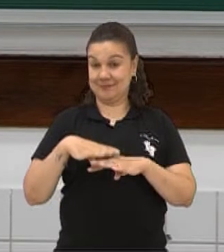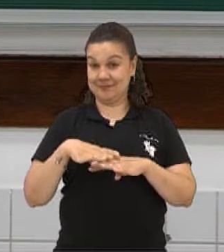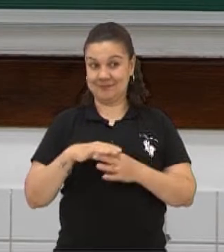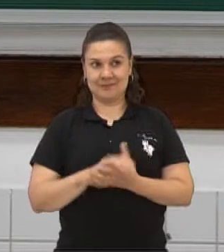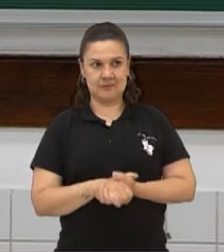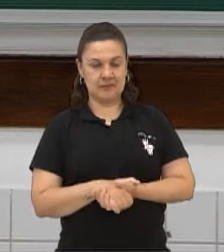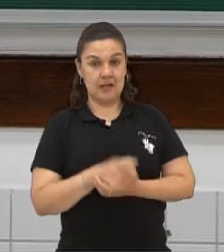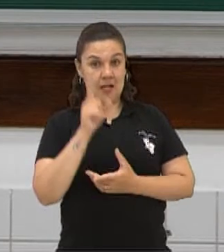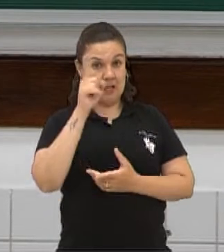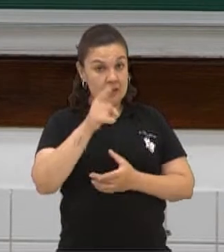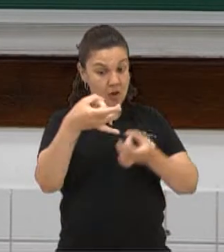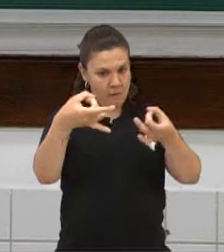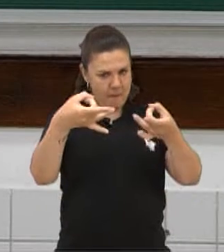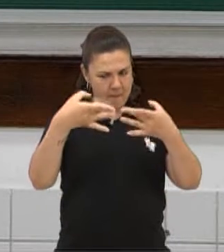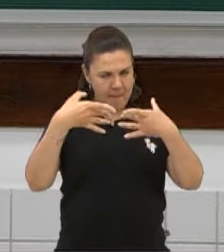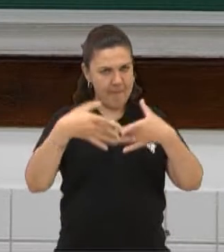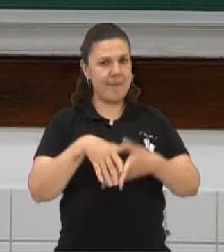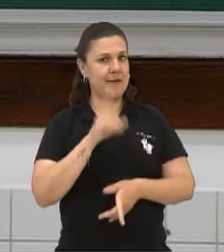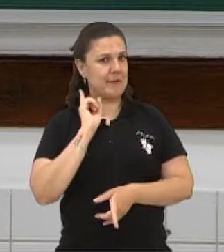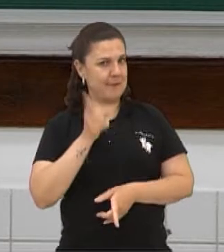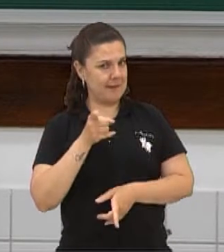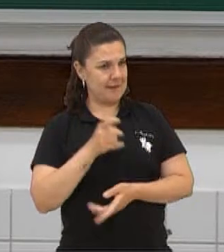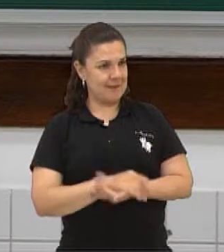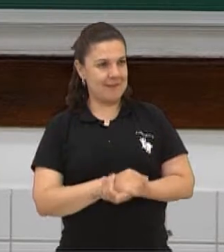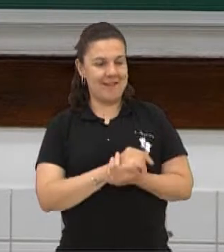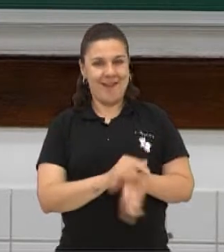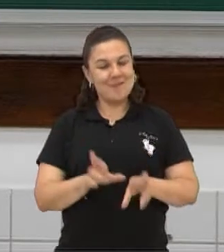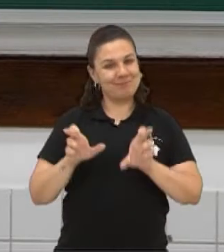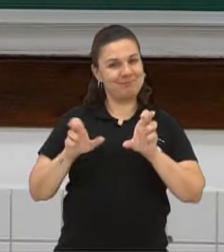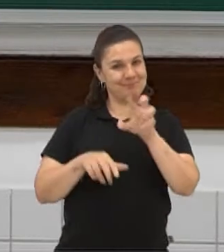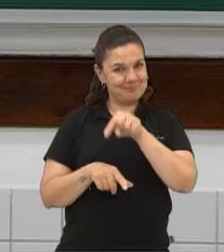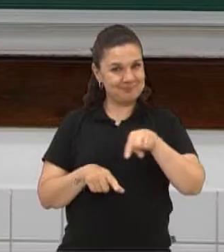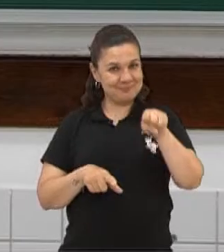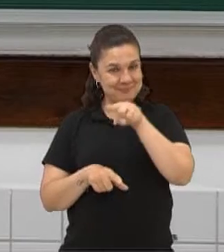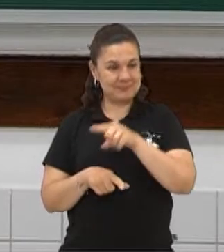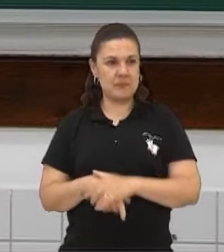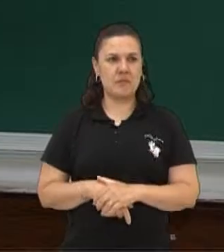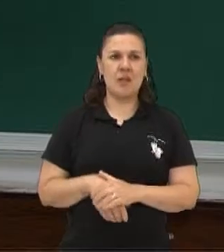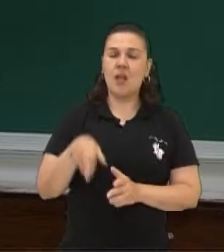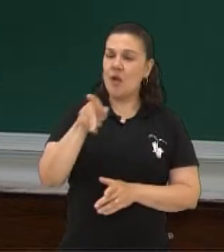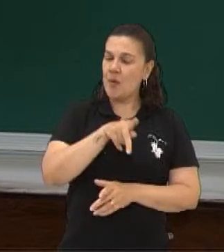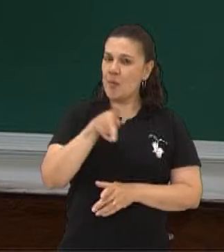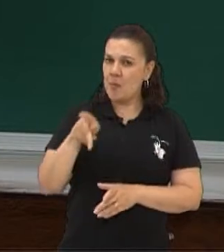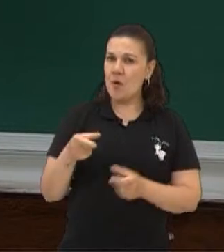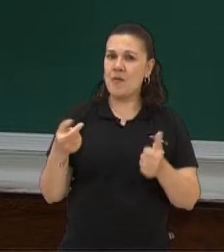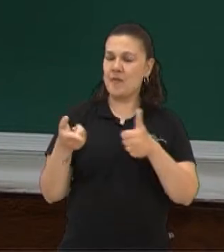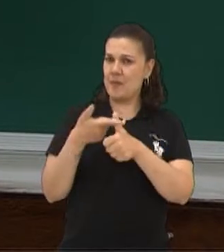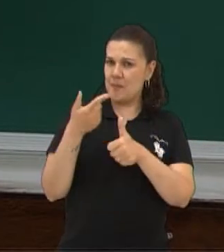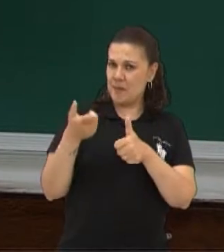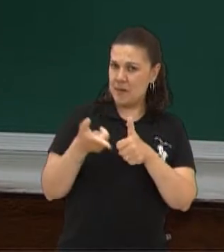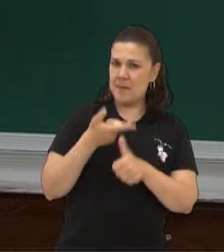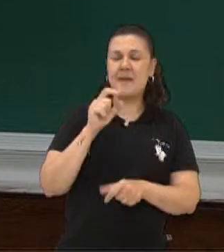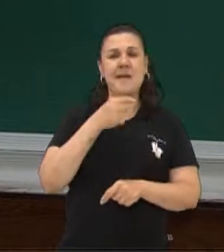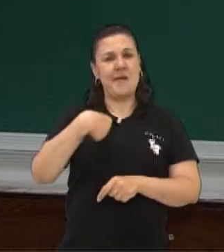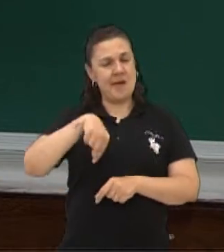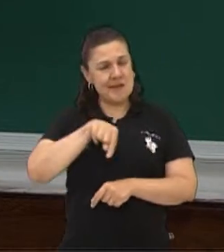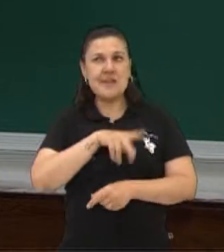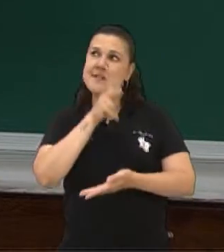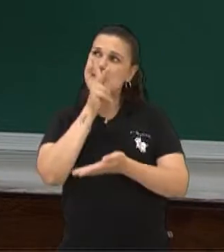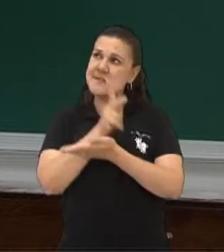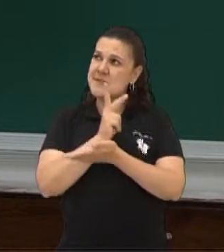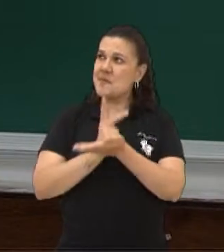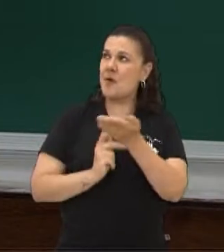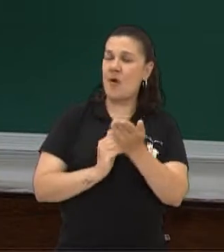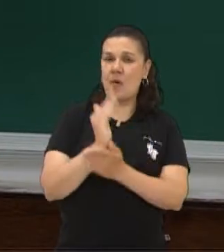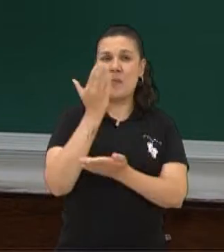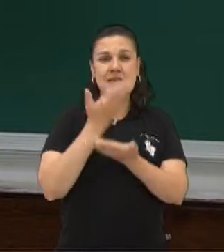hein? Não me abandonem! Estou contando com vocês. Prof, primeiro, a gente sempre começa